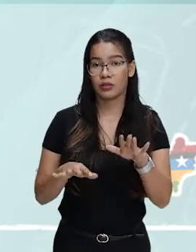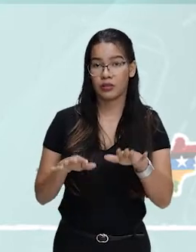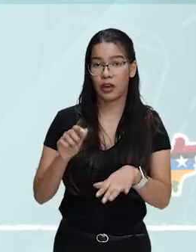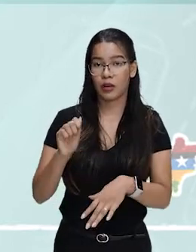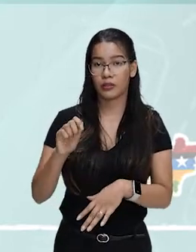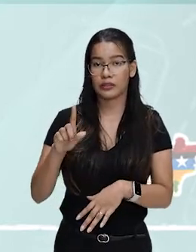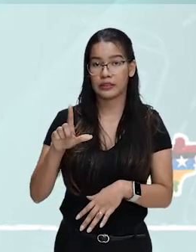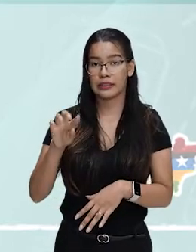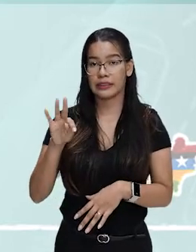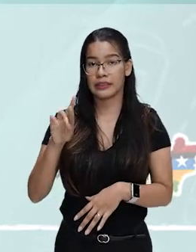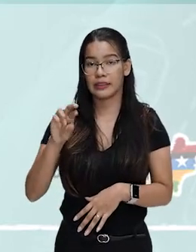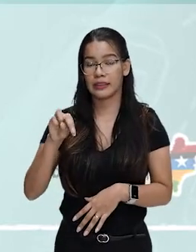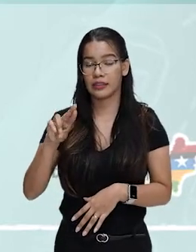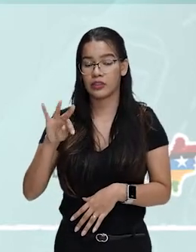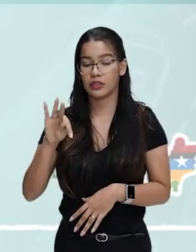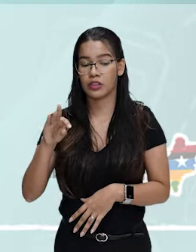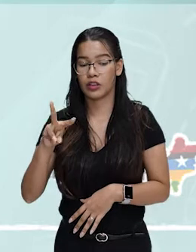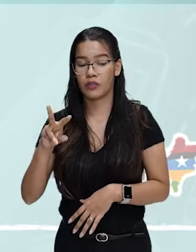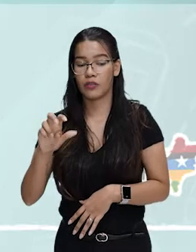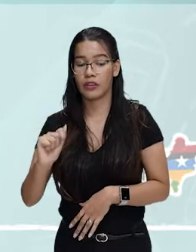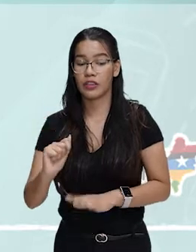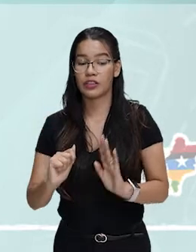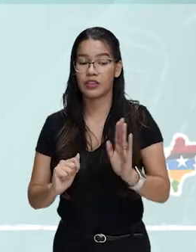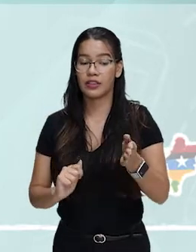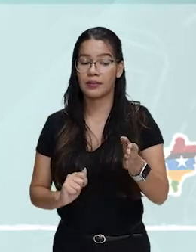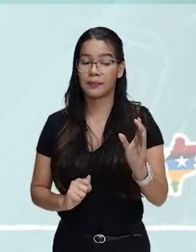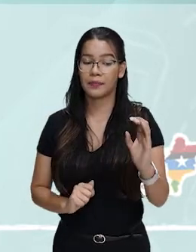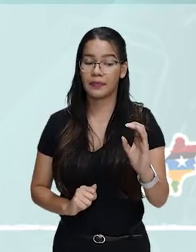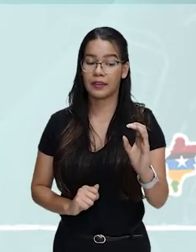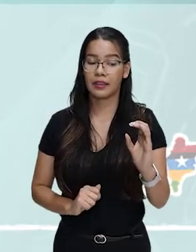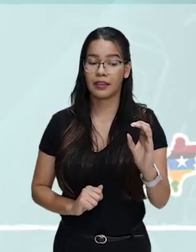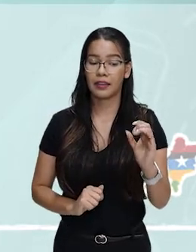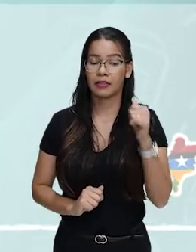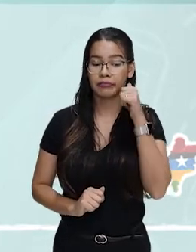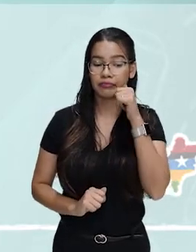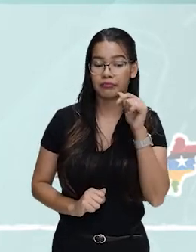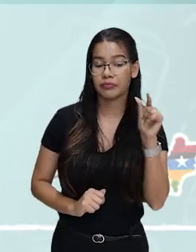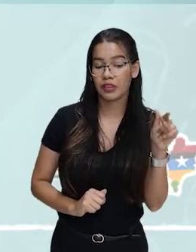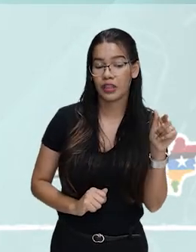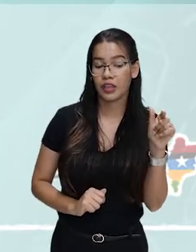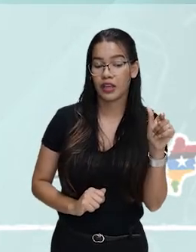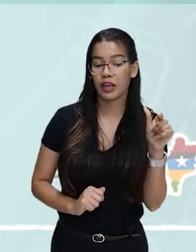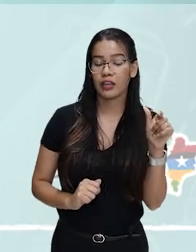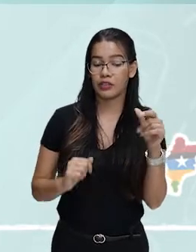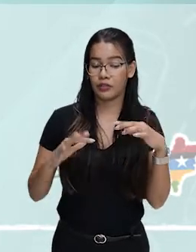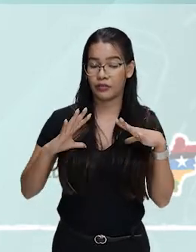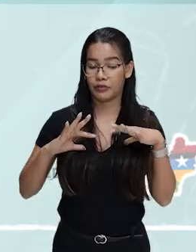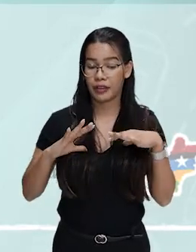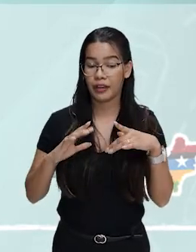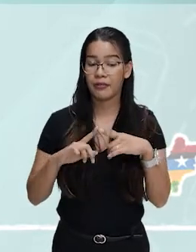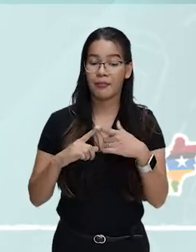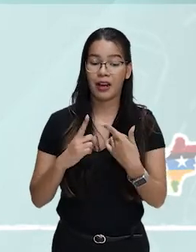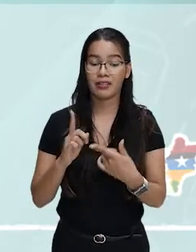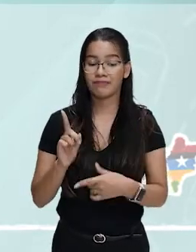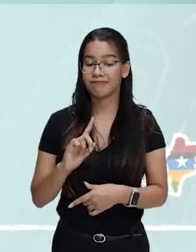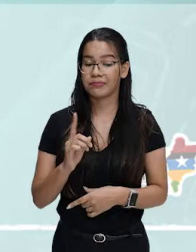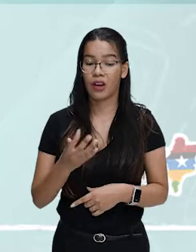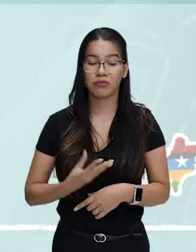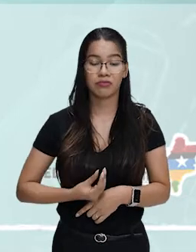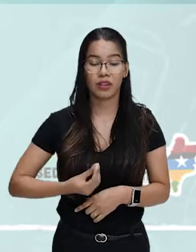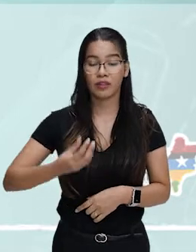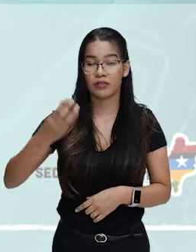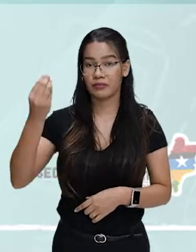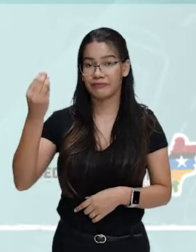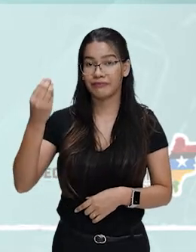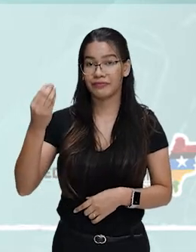férias, mas não viajou. Mas não viajou é adversativa. Por quê? Porque se está de férias, talvez a expectativa fosse de viagem.